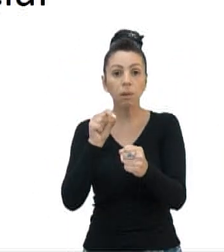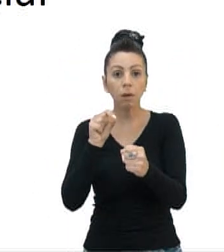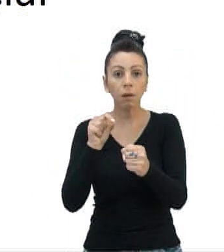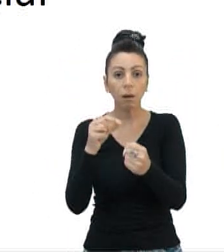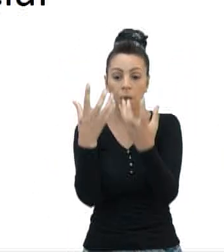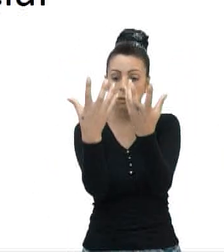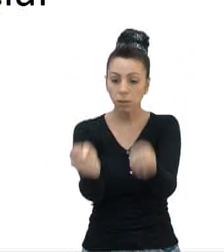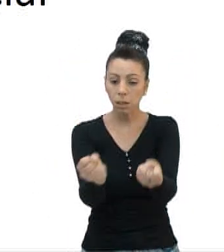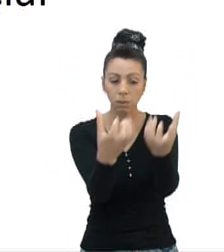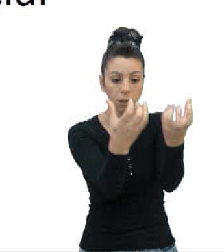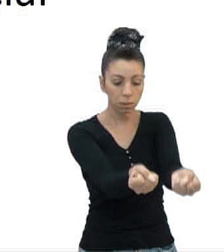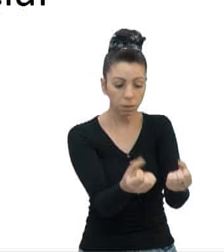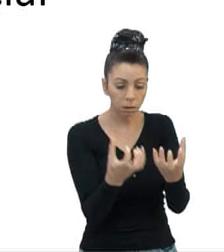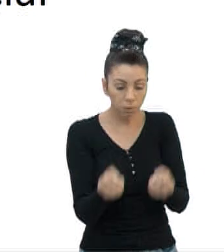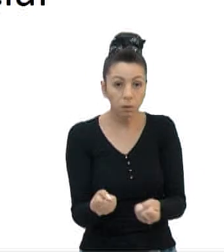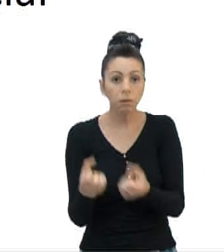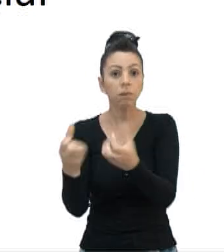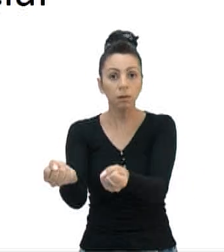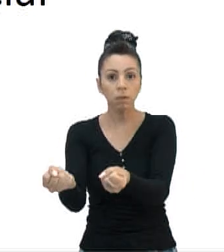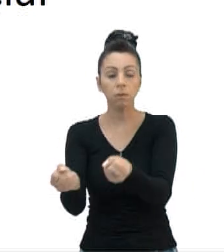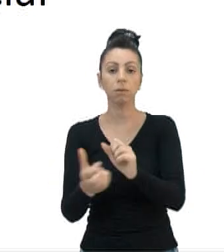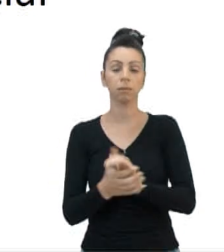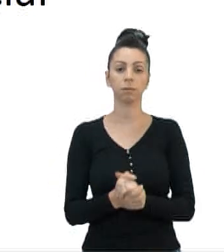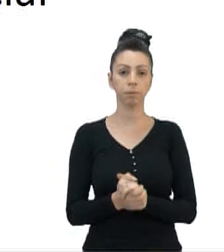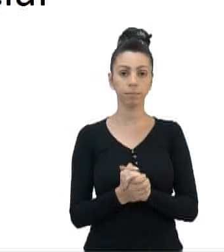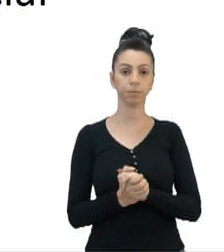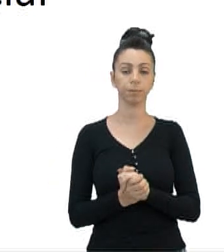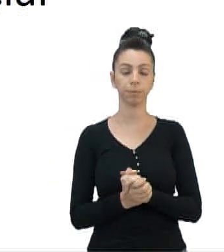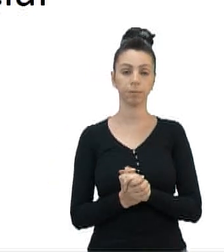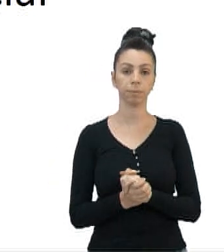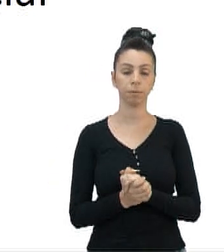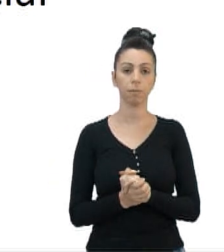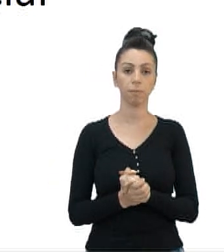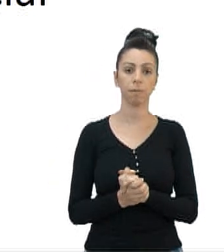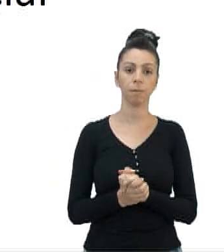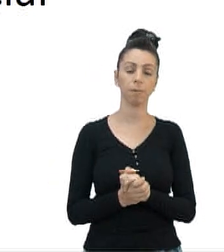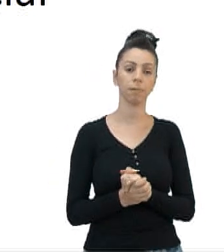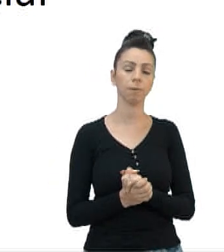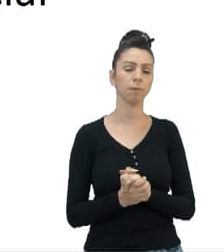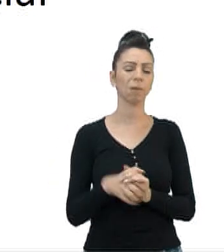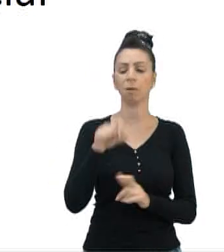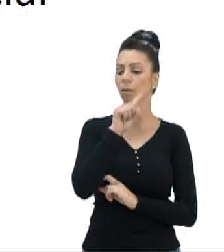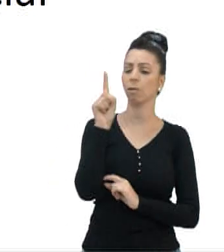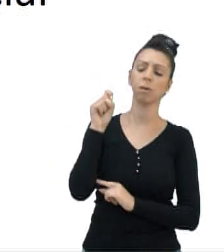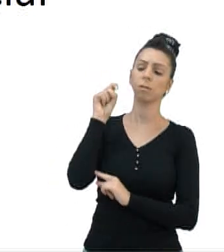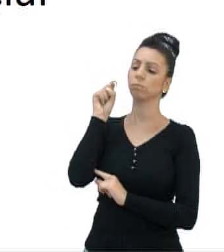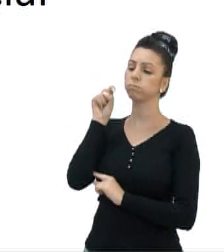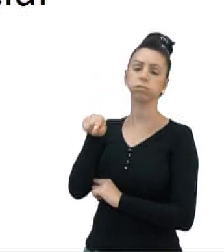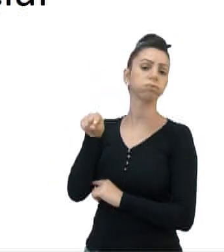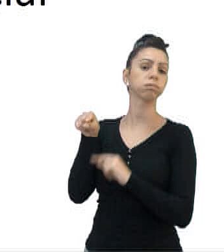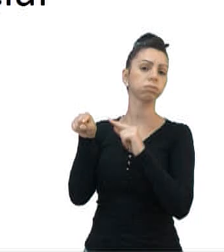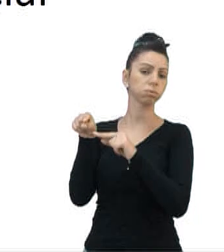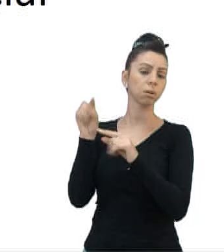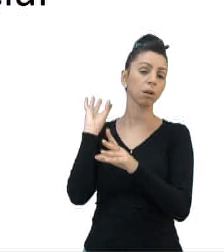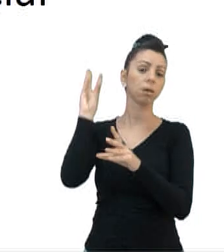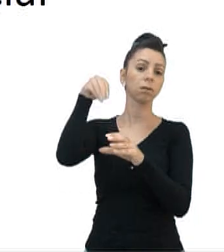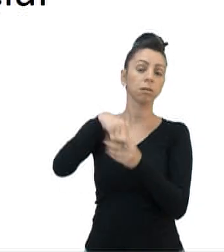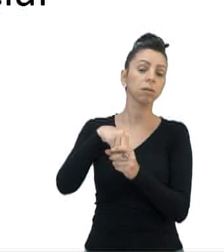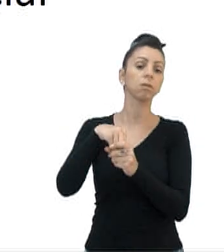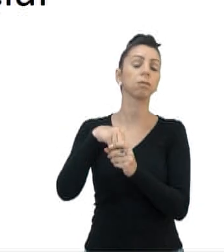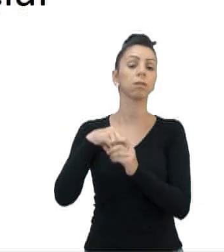consinto. Questão. Observe, então, o poema questão. Qual questão